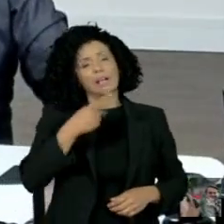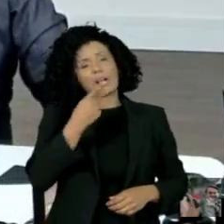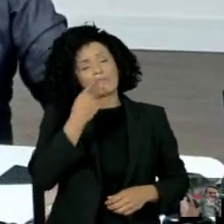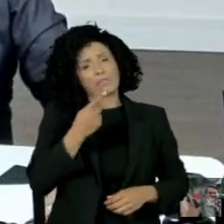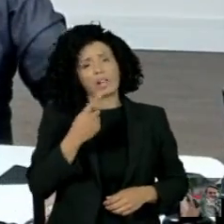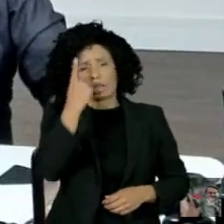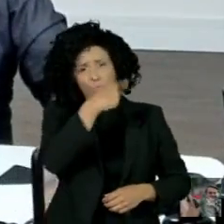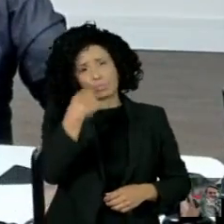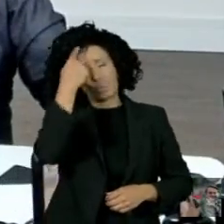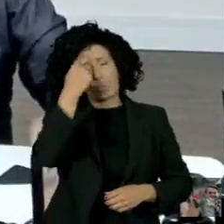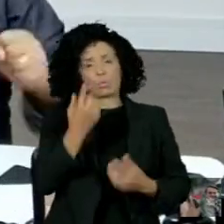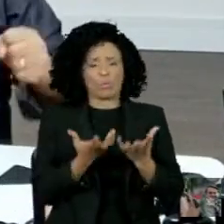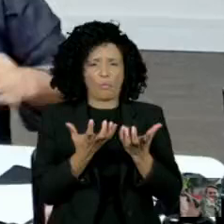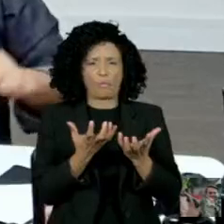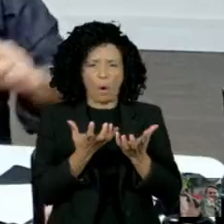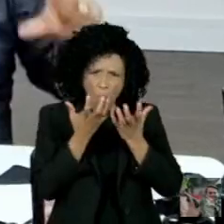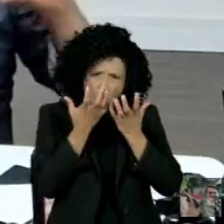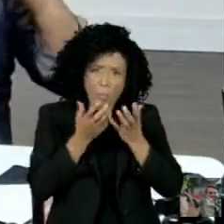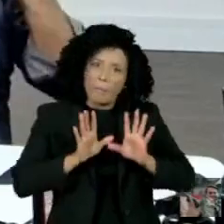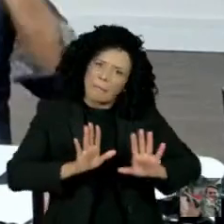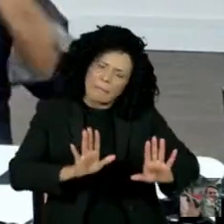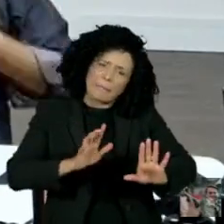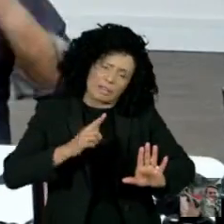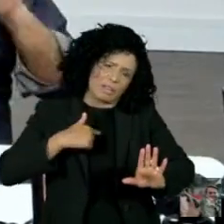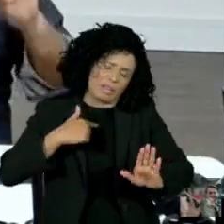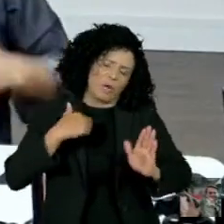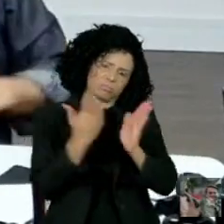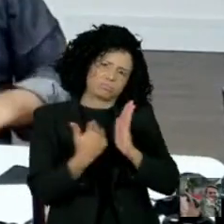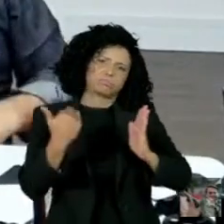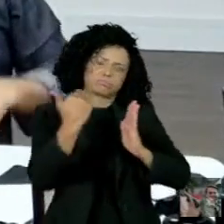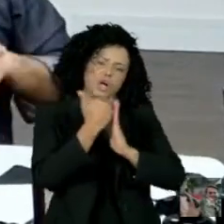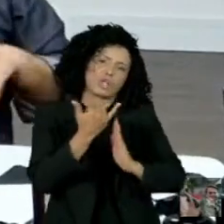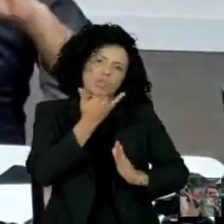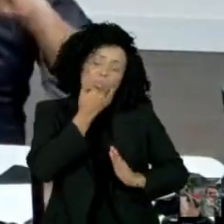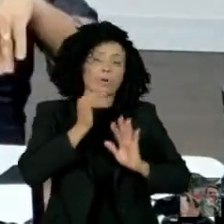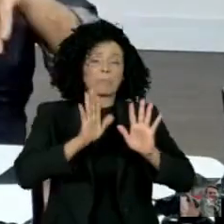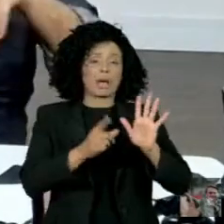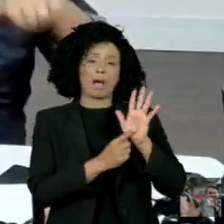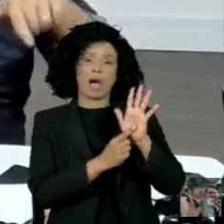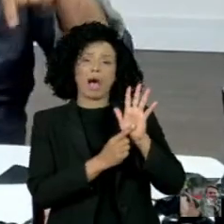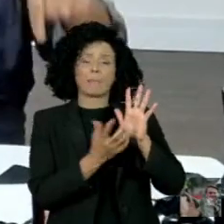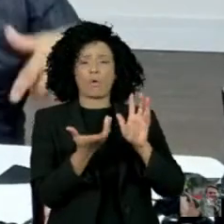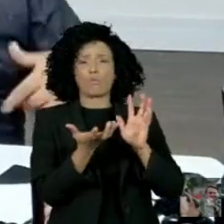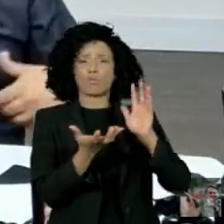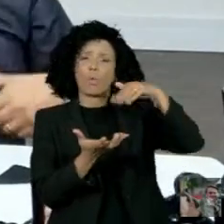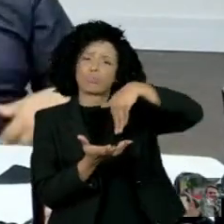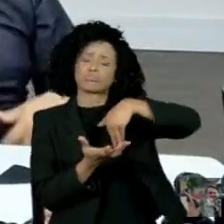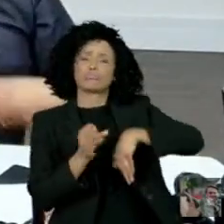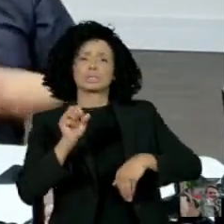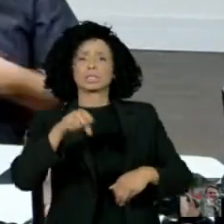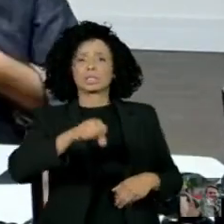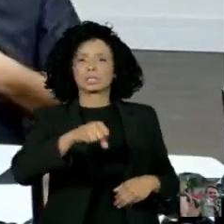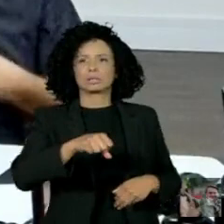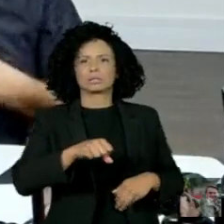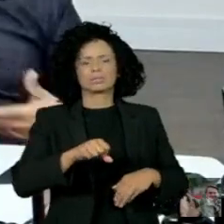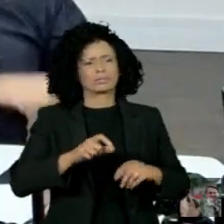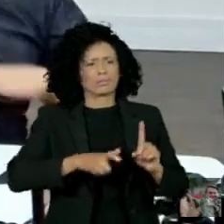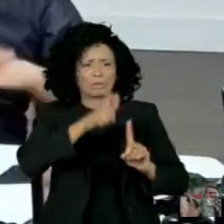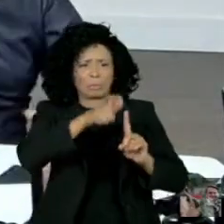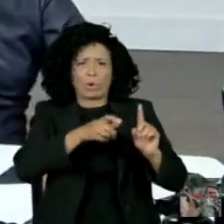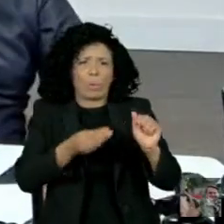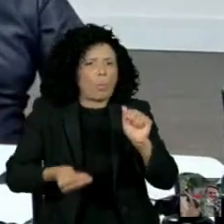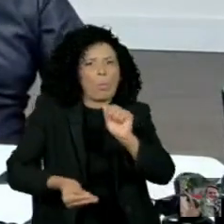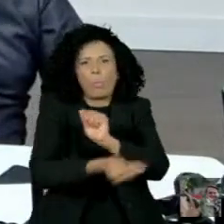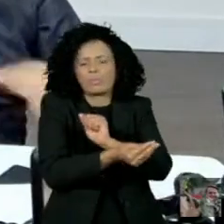no fogo por ele, né? Eu exagerei, mas eu boto a mão no fogo, pelo meu. Você pode ver, não foi corrupção da forma